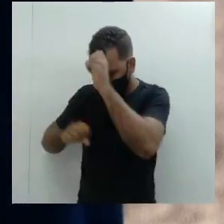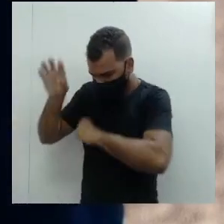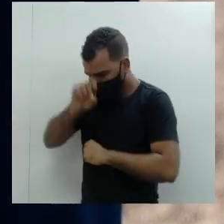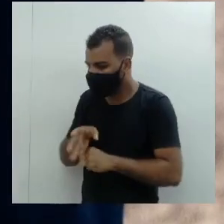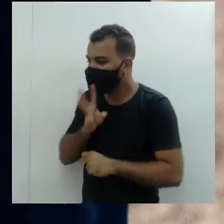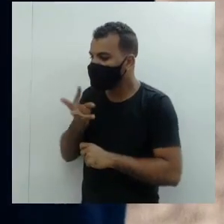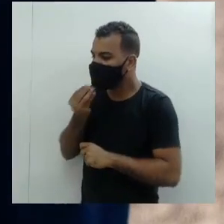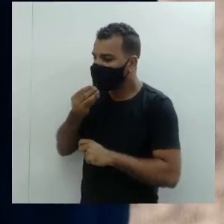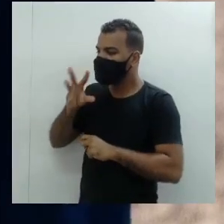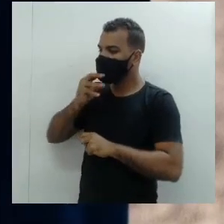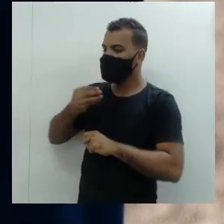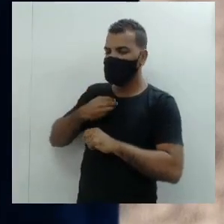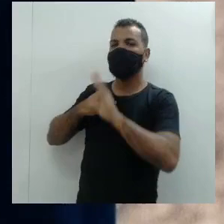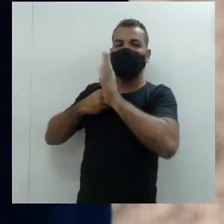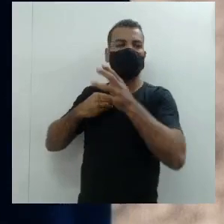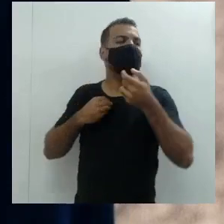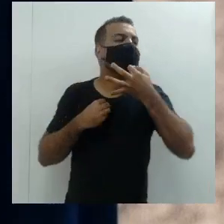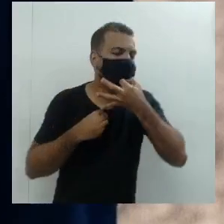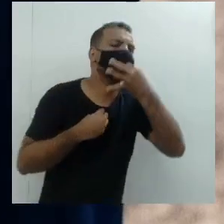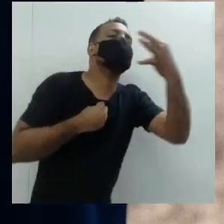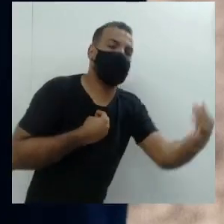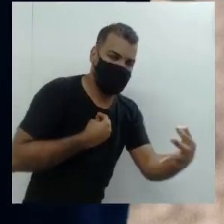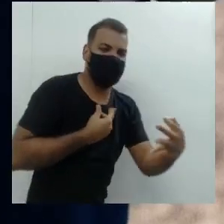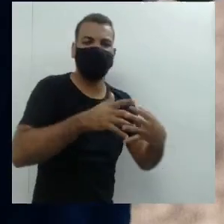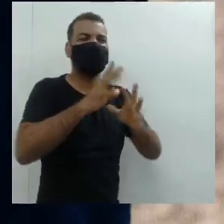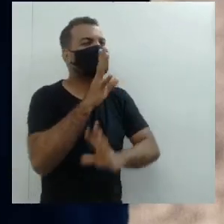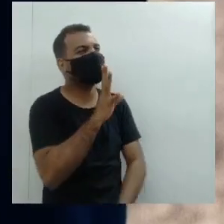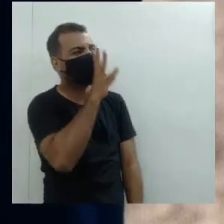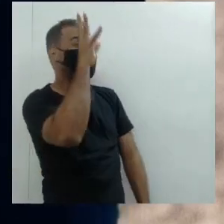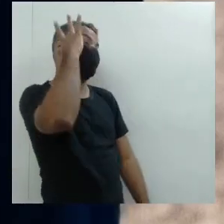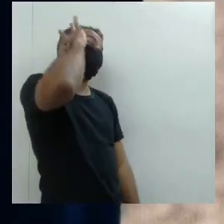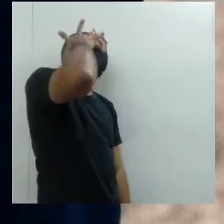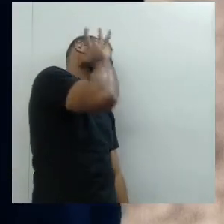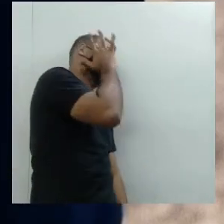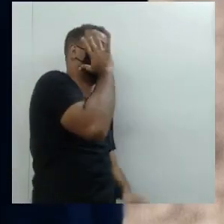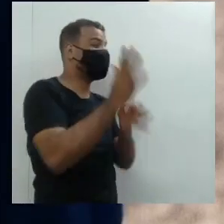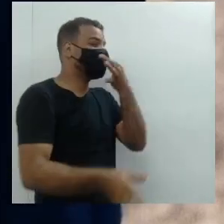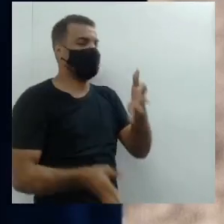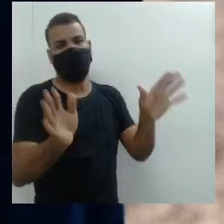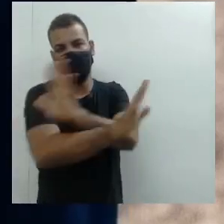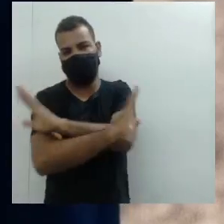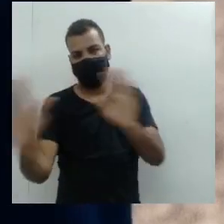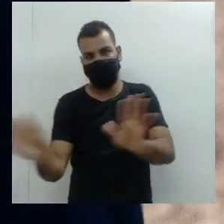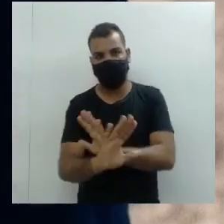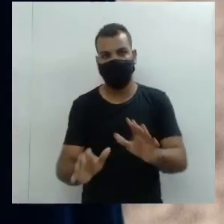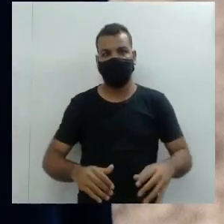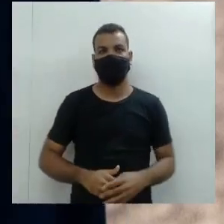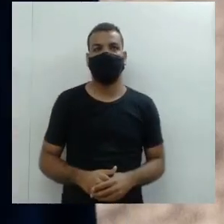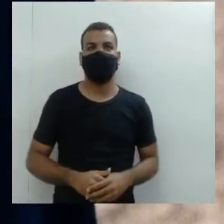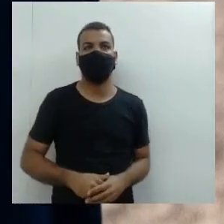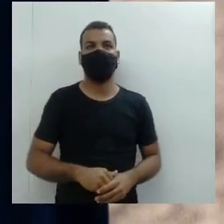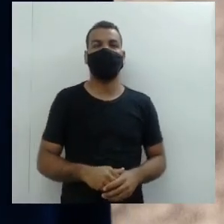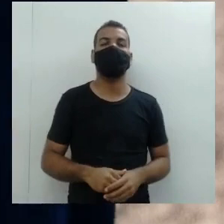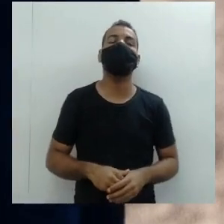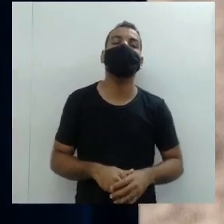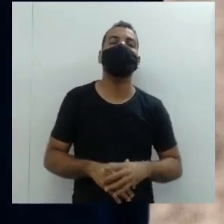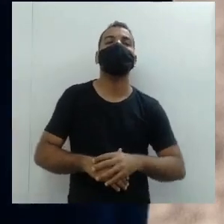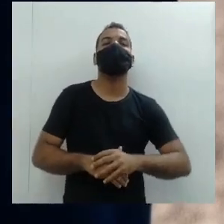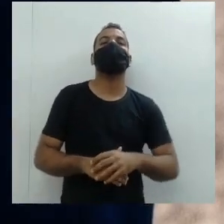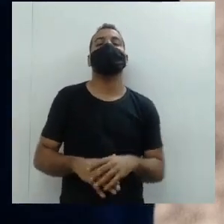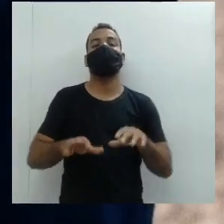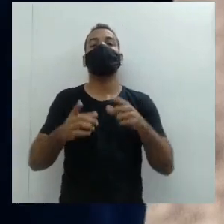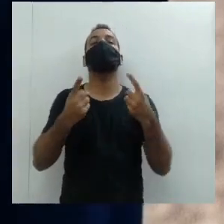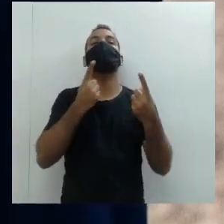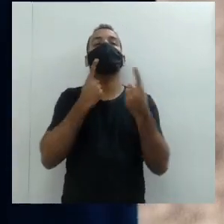A crítica não é uma sentença, né? A crítica não é o espaço, por exemplo, da segregação. A crítica é o espaço do